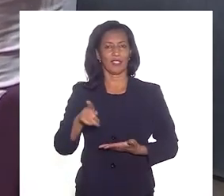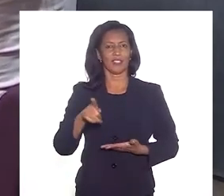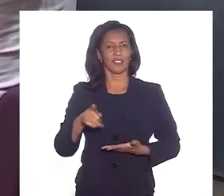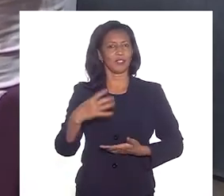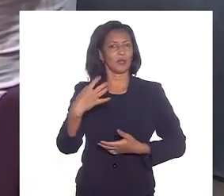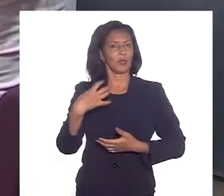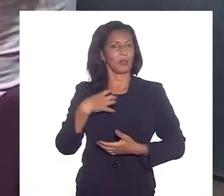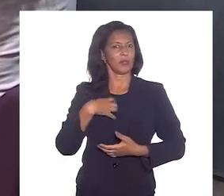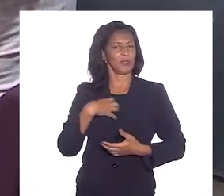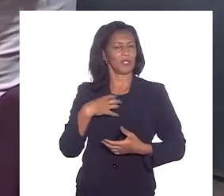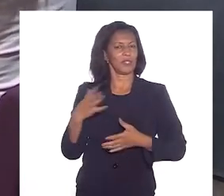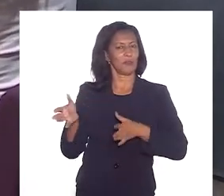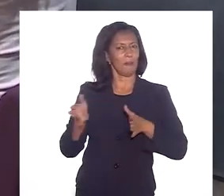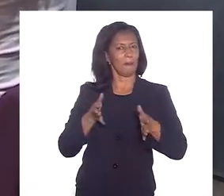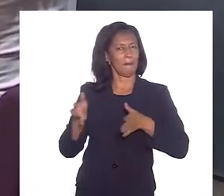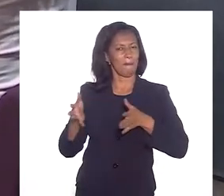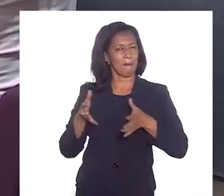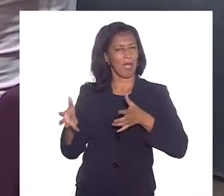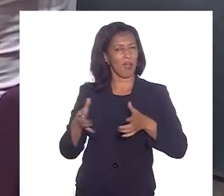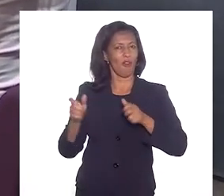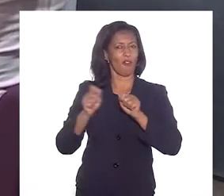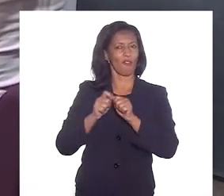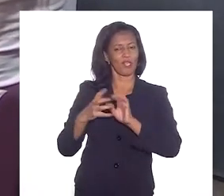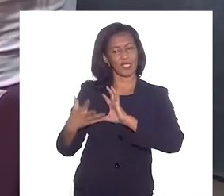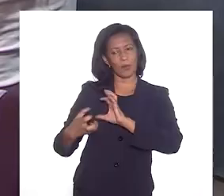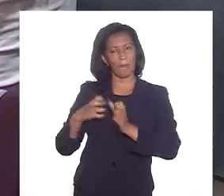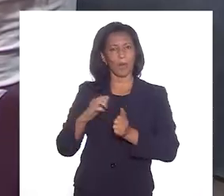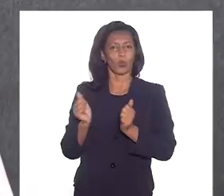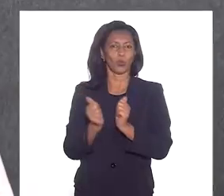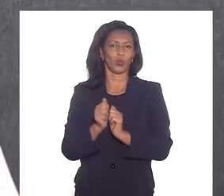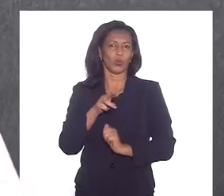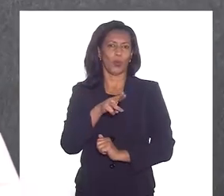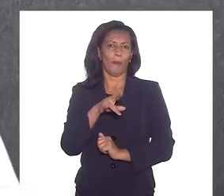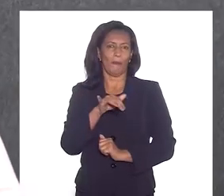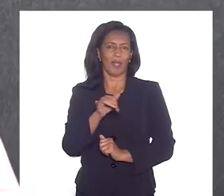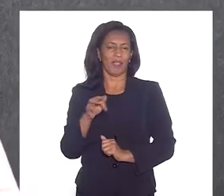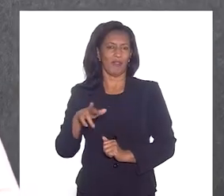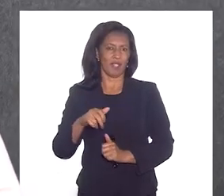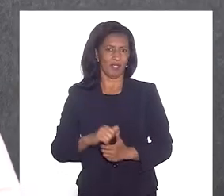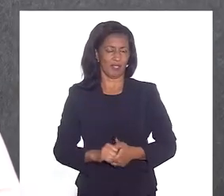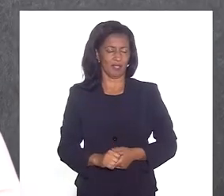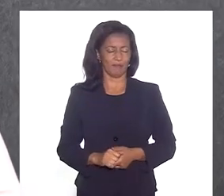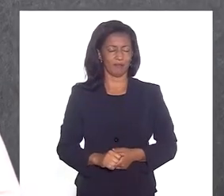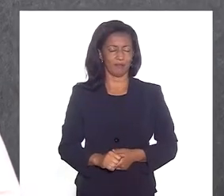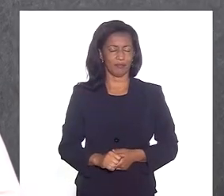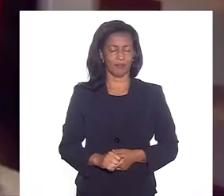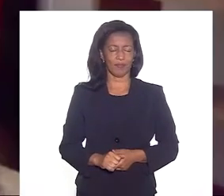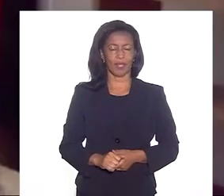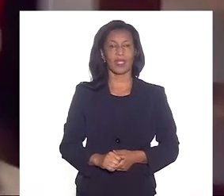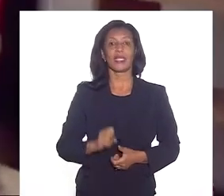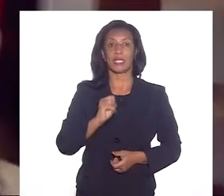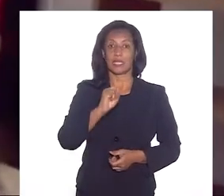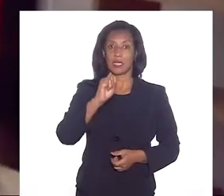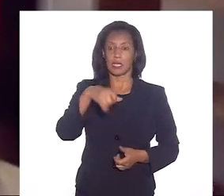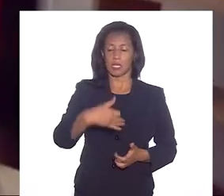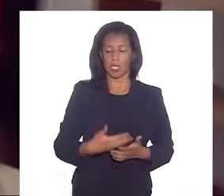com um movimento maior na agência? Você pretende continuar fazendo pão junto com a Maria Fernanda?